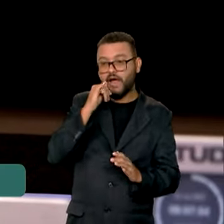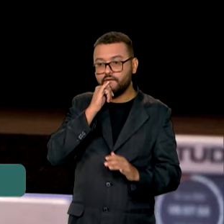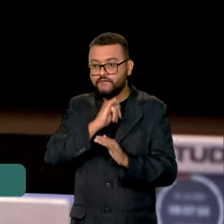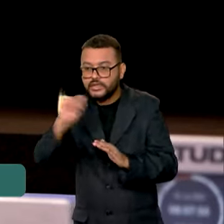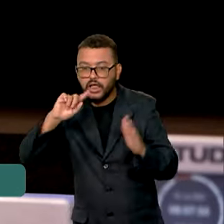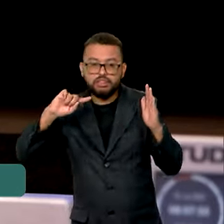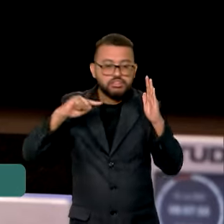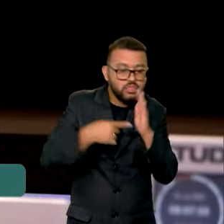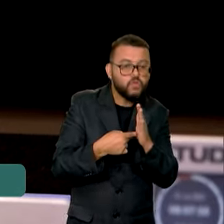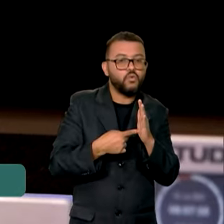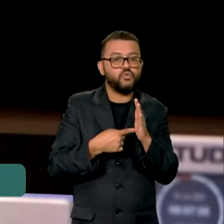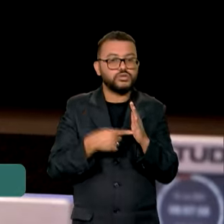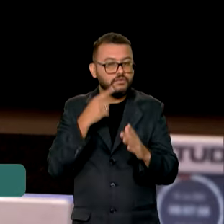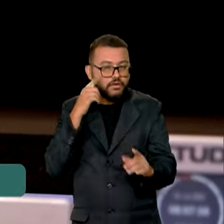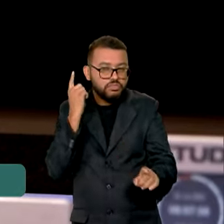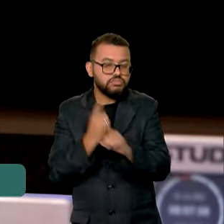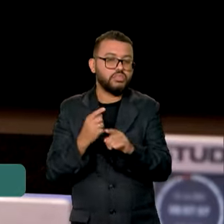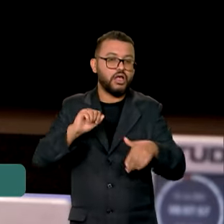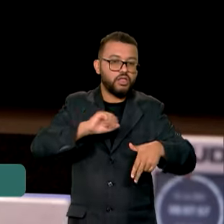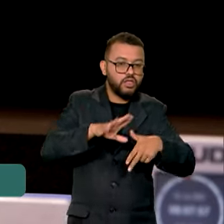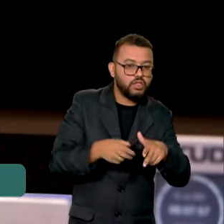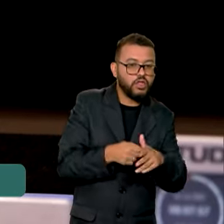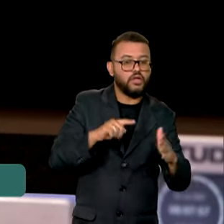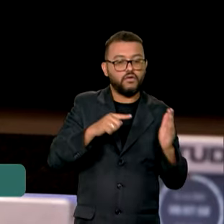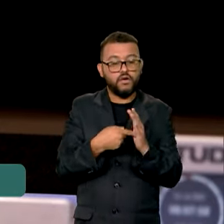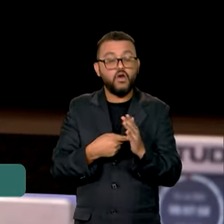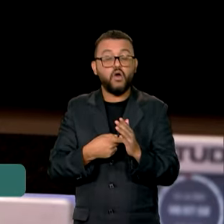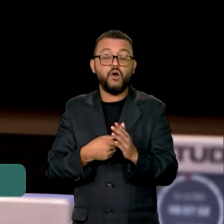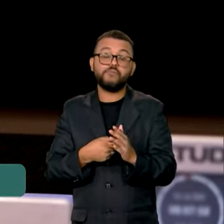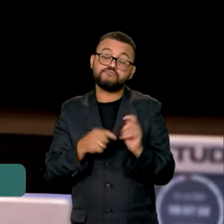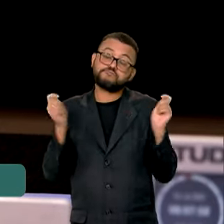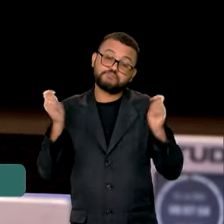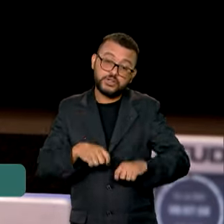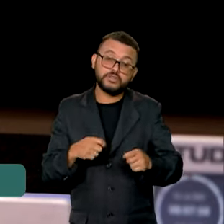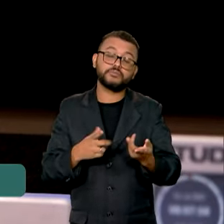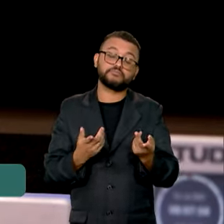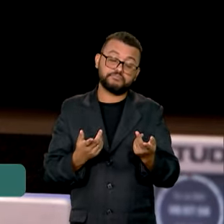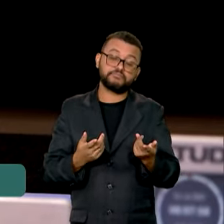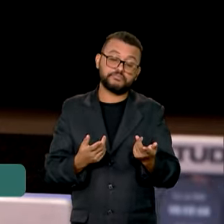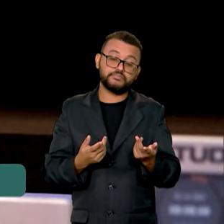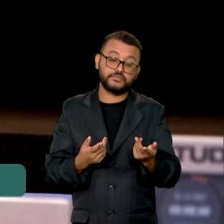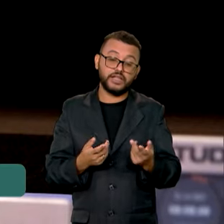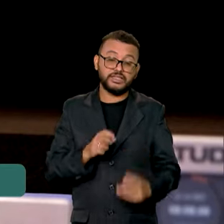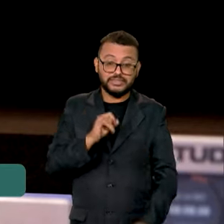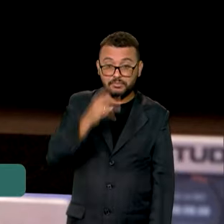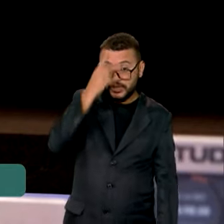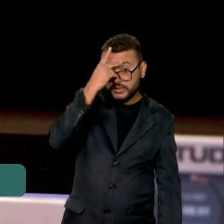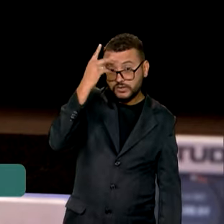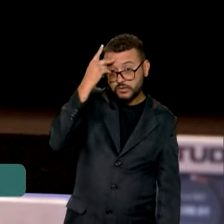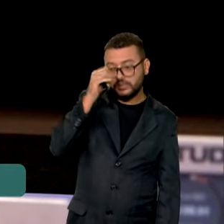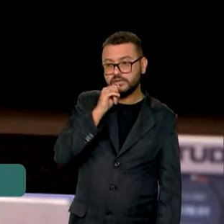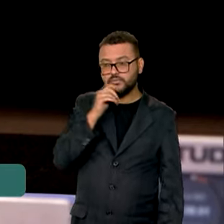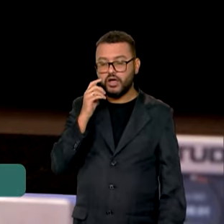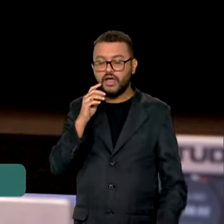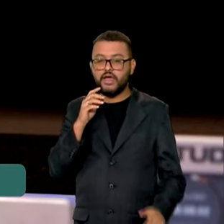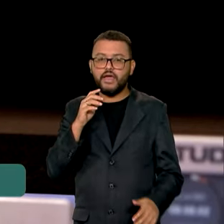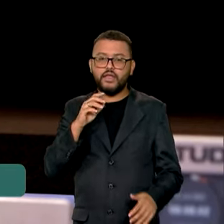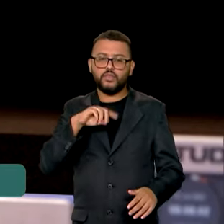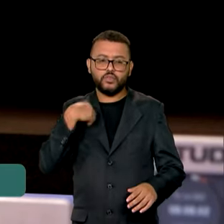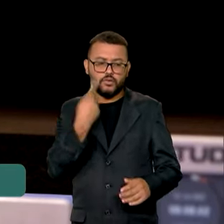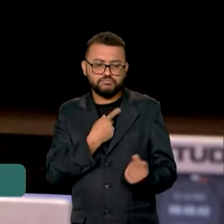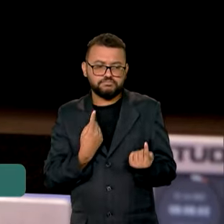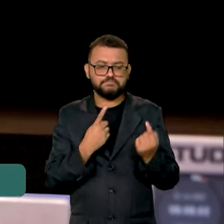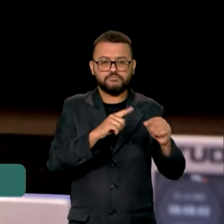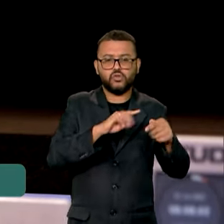fazerem denúncias no governo federal, na ouvidoria. Então, essa agenda de combate à corrupção, obviamente, também